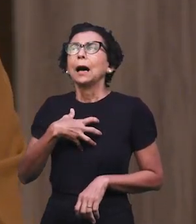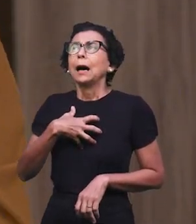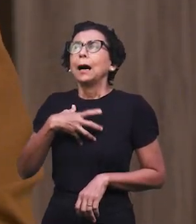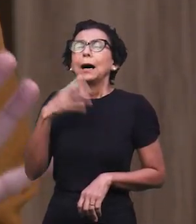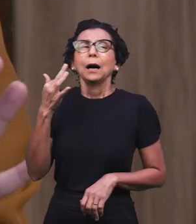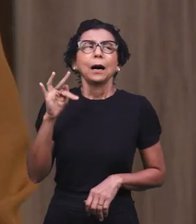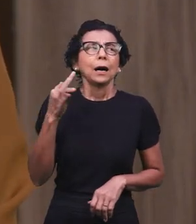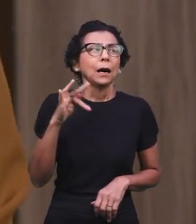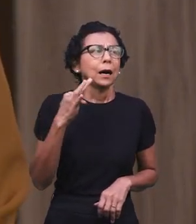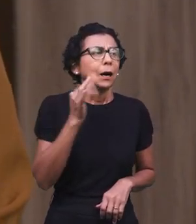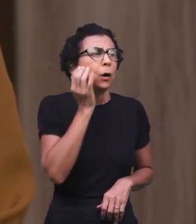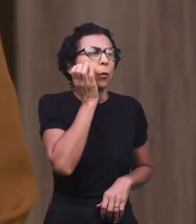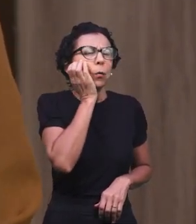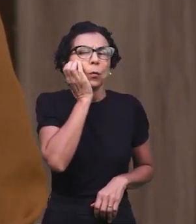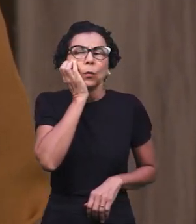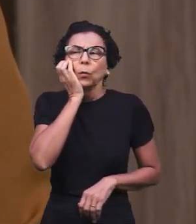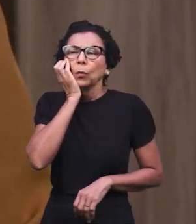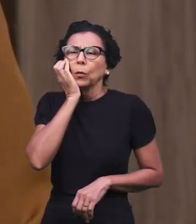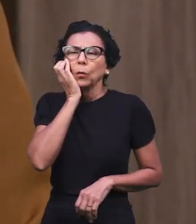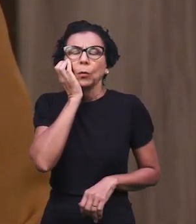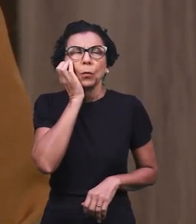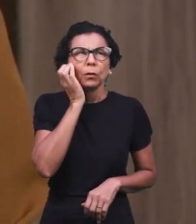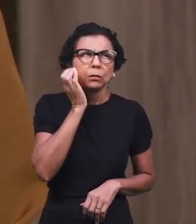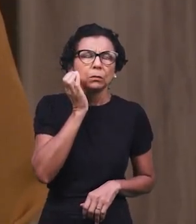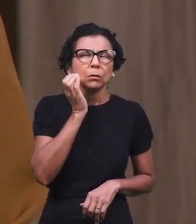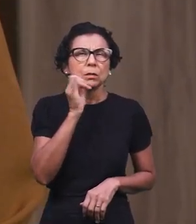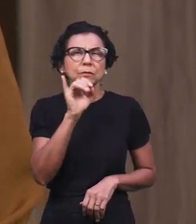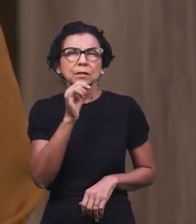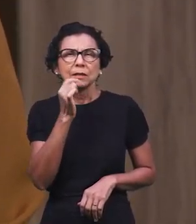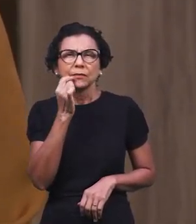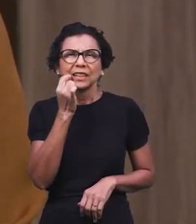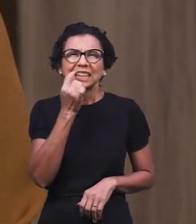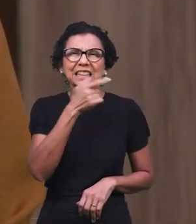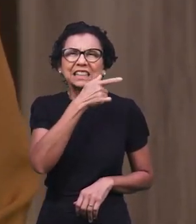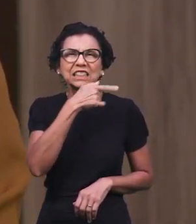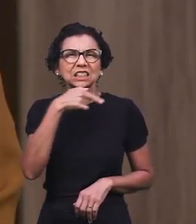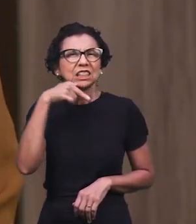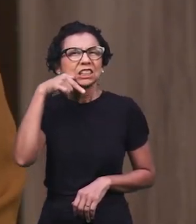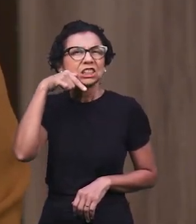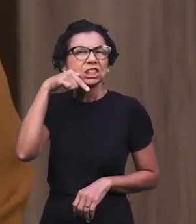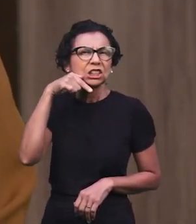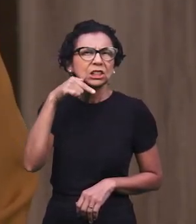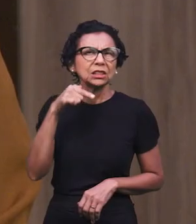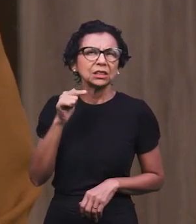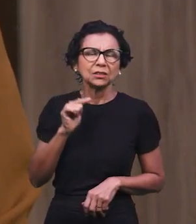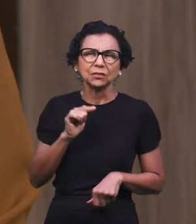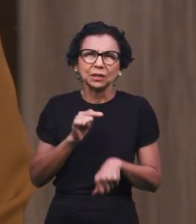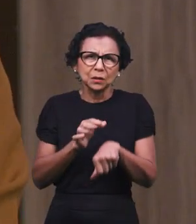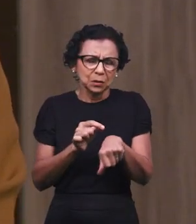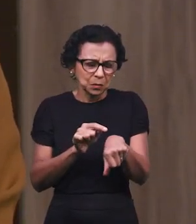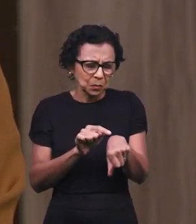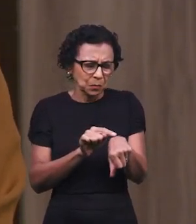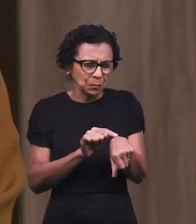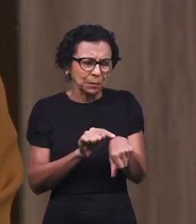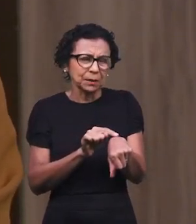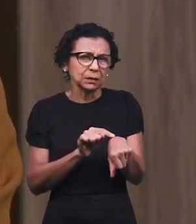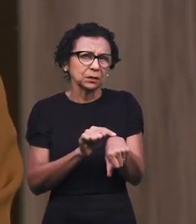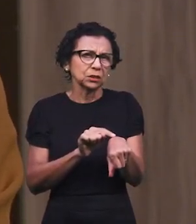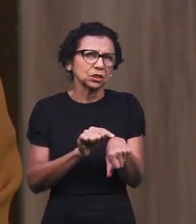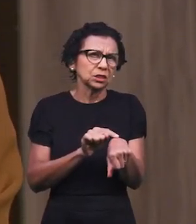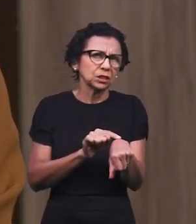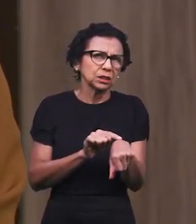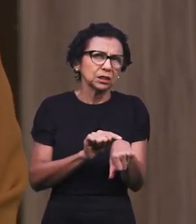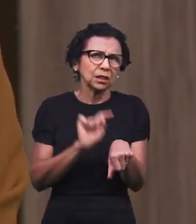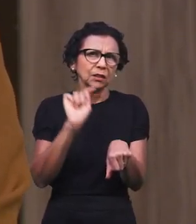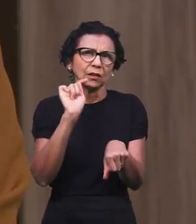coisa diferente, tem uma manchinha na gengiva, uma manchinha na língua, no dente, pode ser uma manchinha branca,